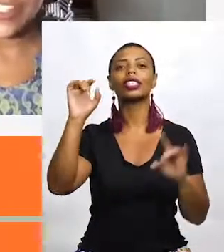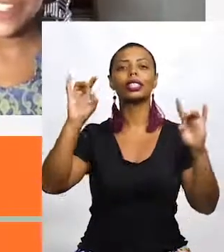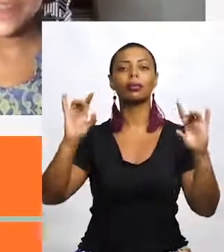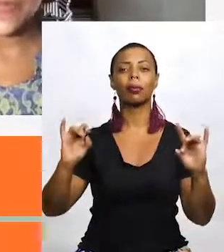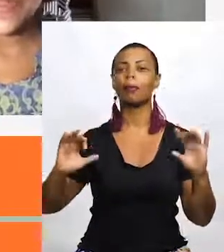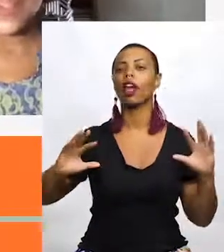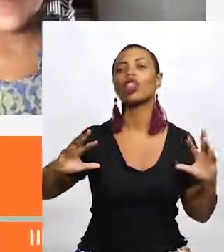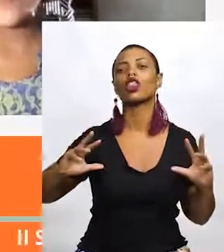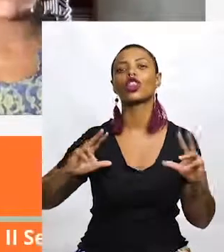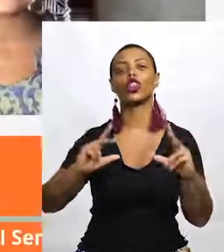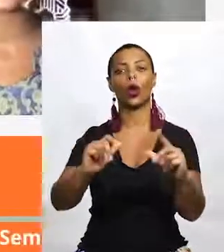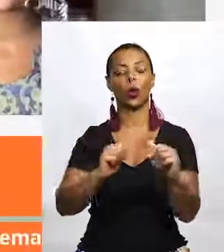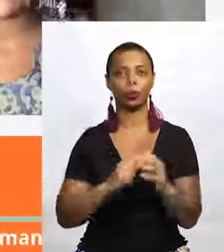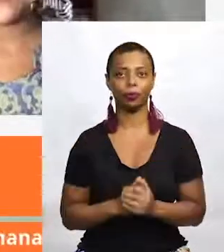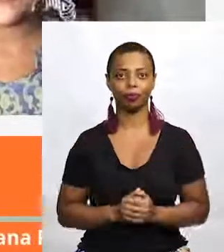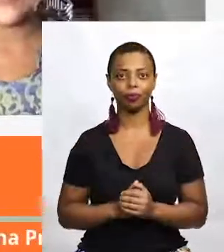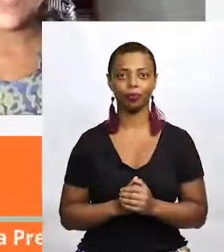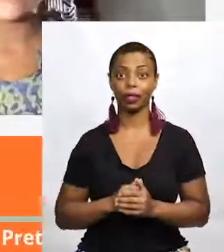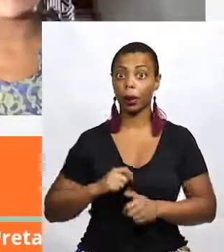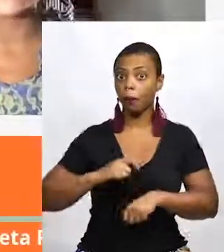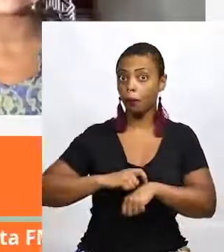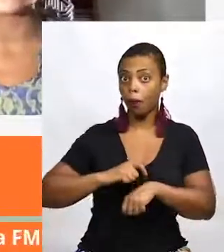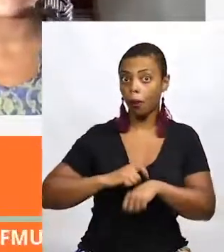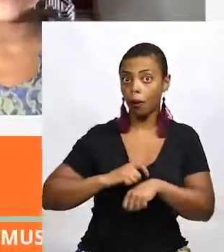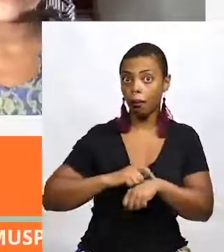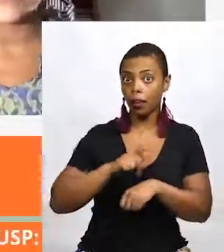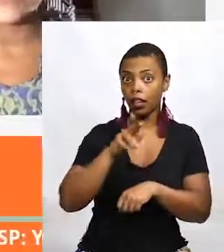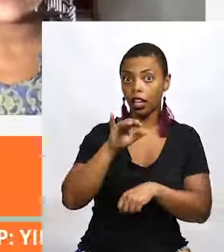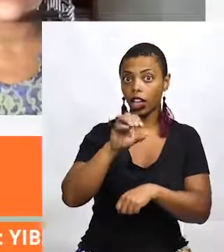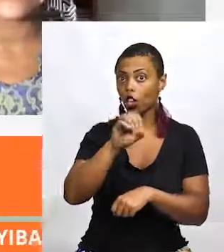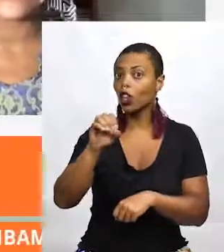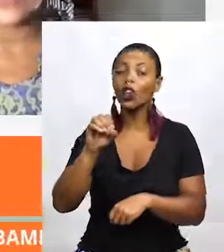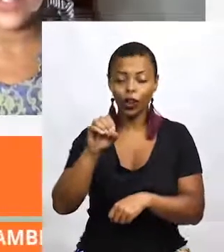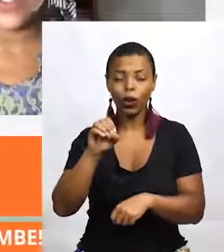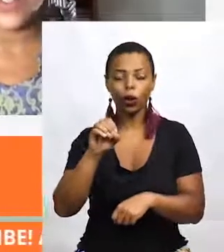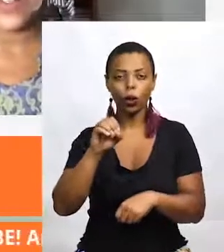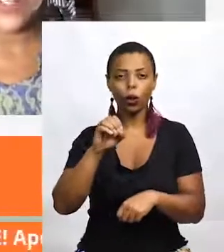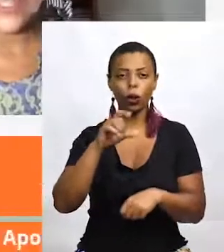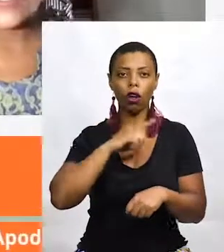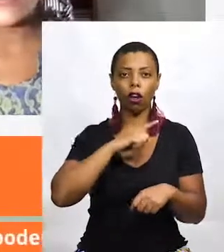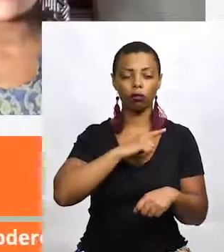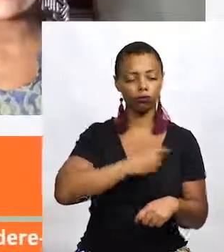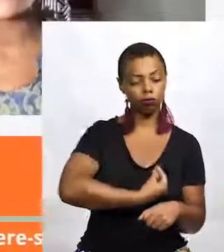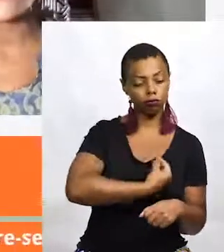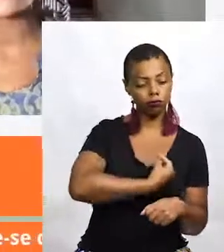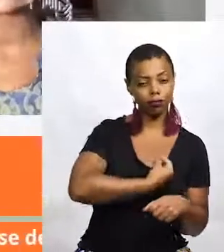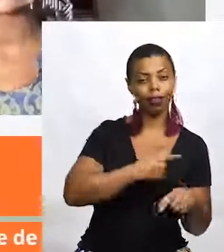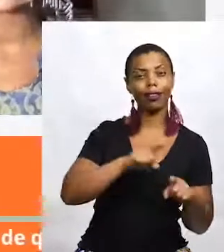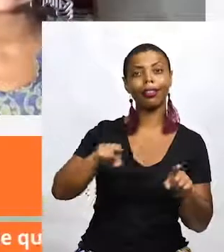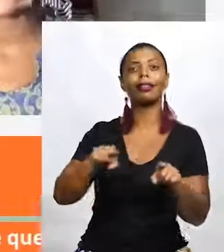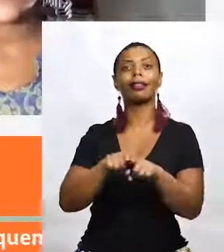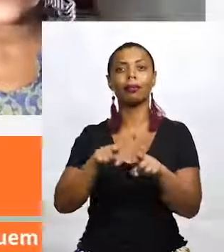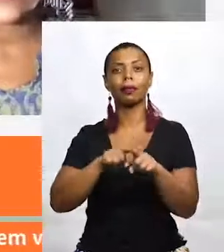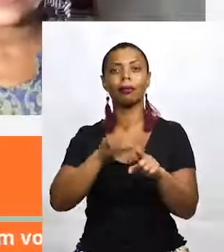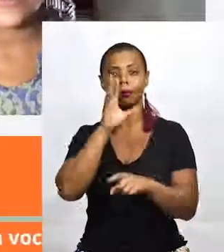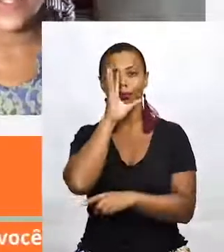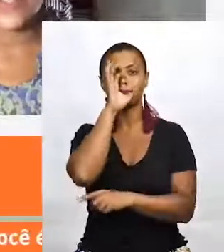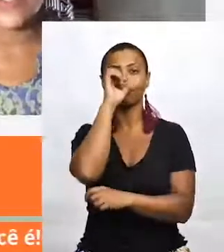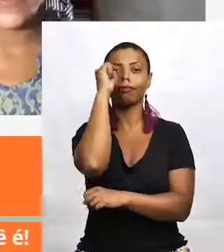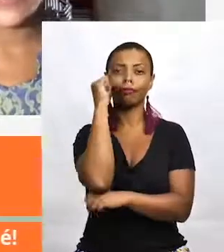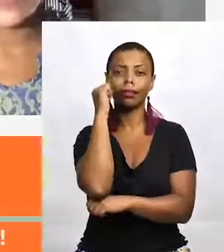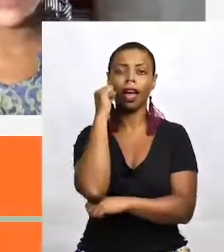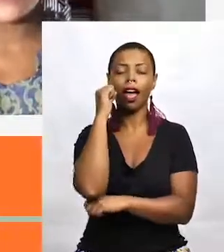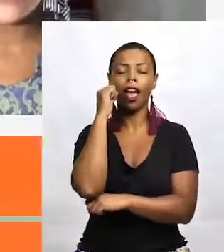todas e todes. Momento Griot, entre resistência e existência. Trajetória de pessoas pretas